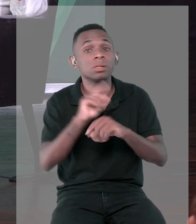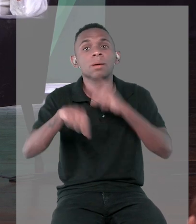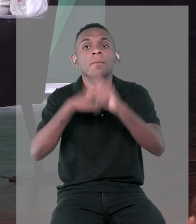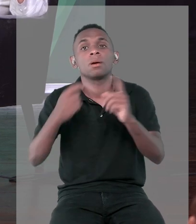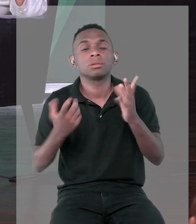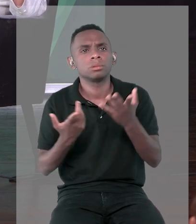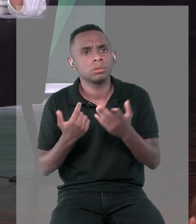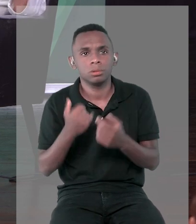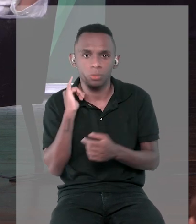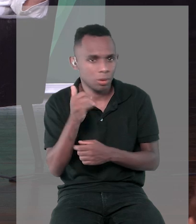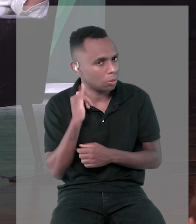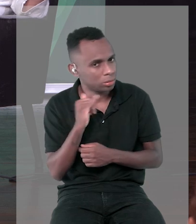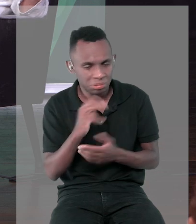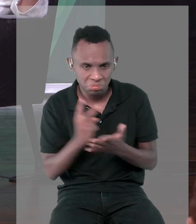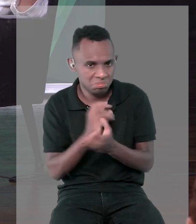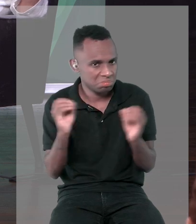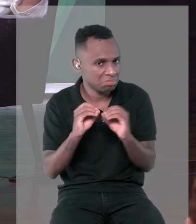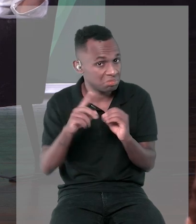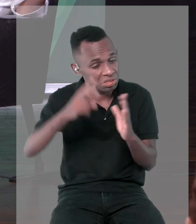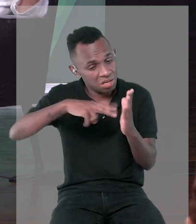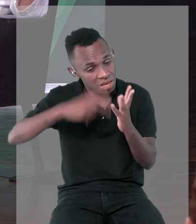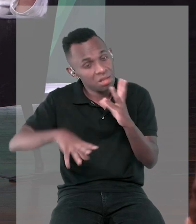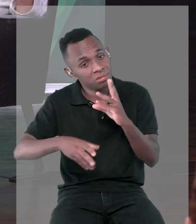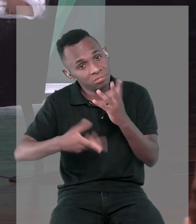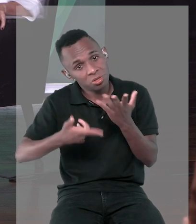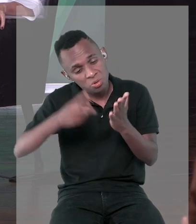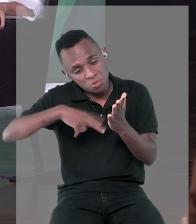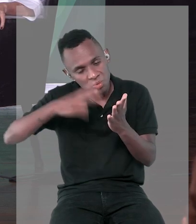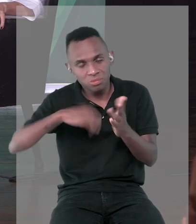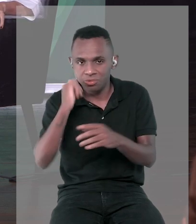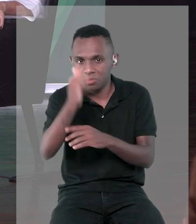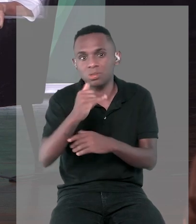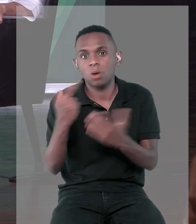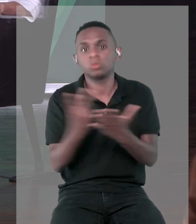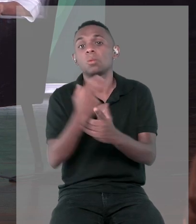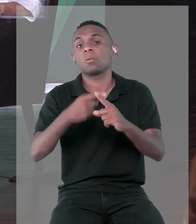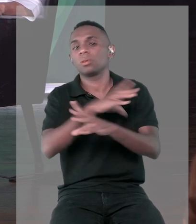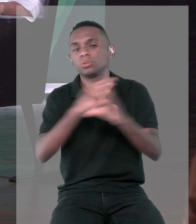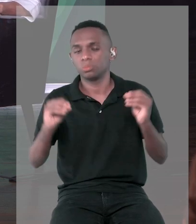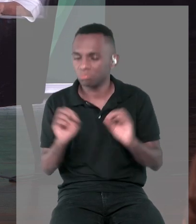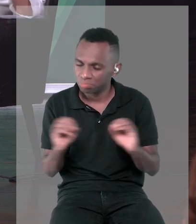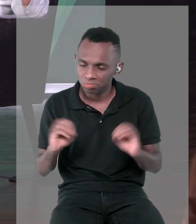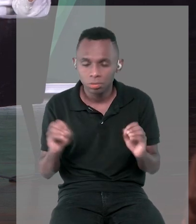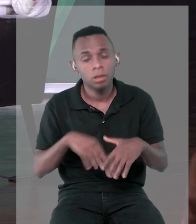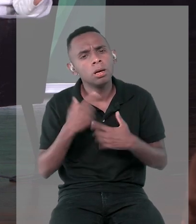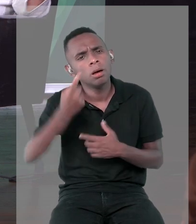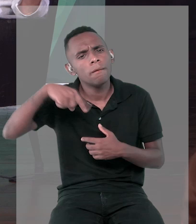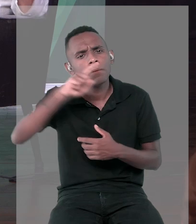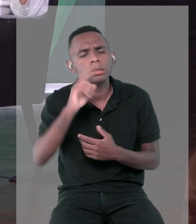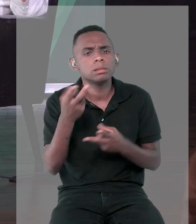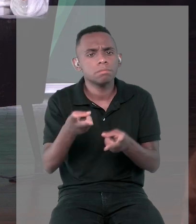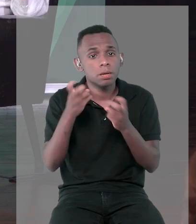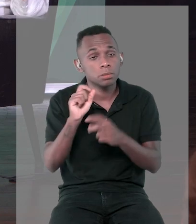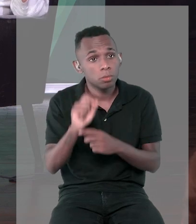Clarice. Eu não vou contar o que aconteceu, vocês que leem o livro, né? Não vou dar spoiler aqui sobre tudo também. Então, isso é só para vocês